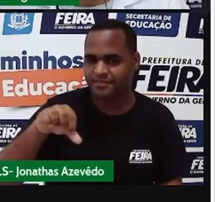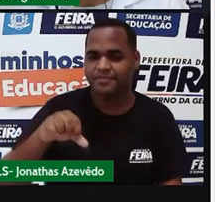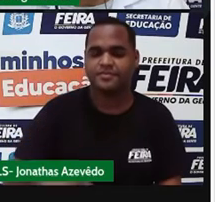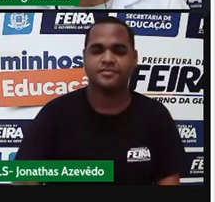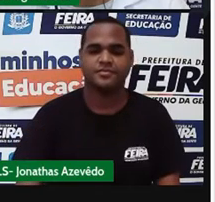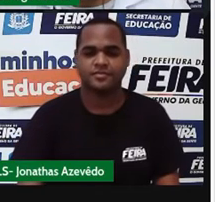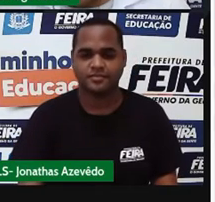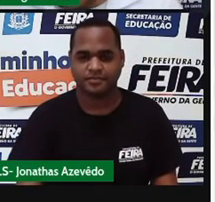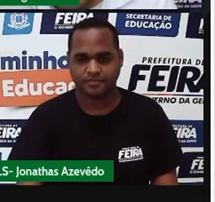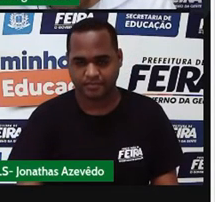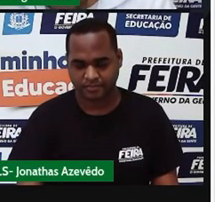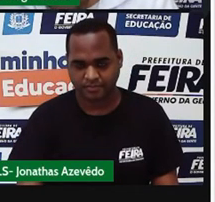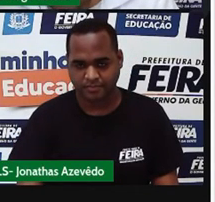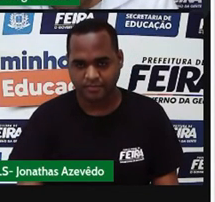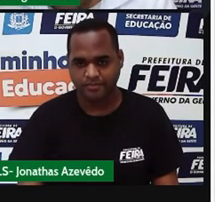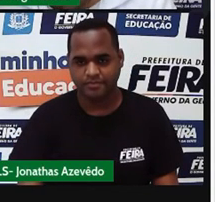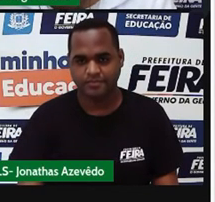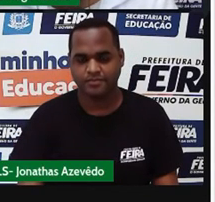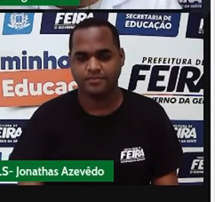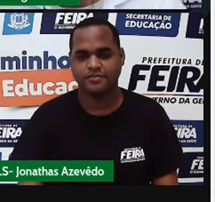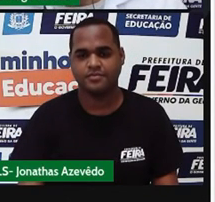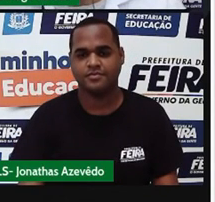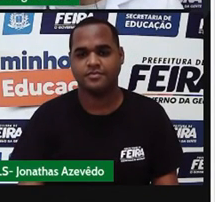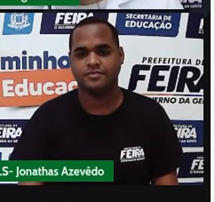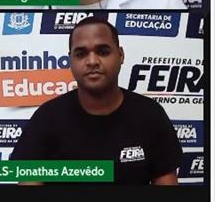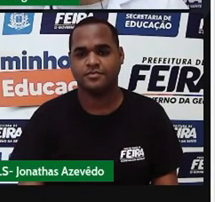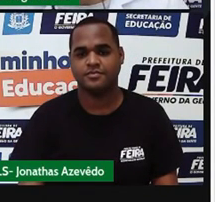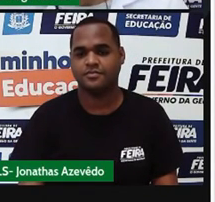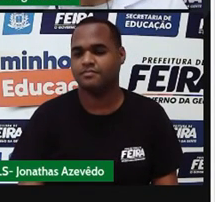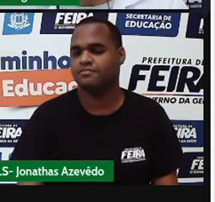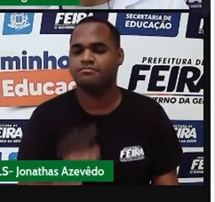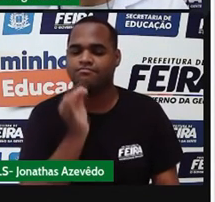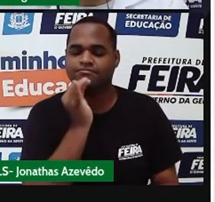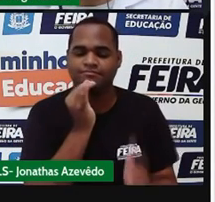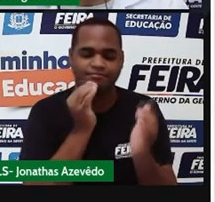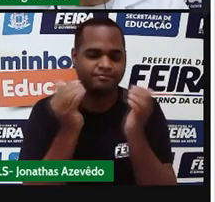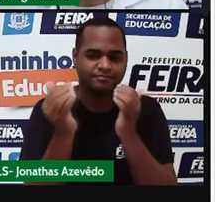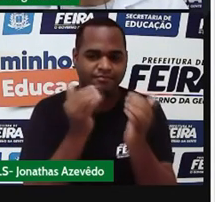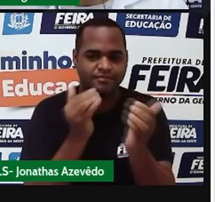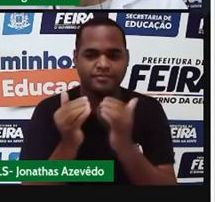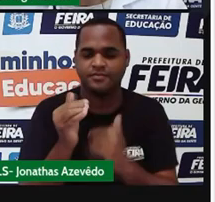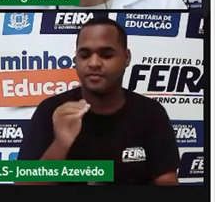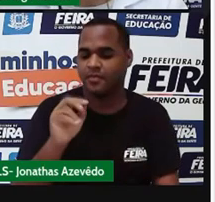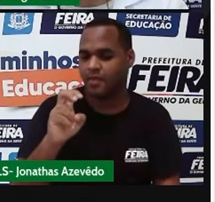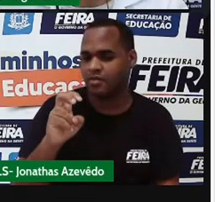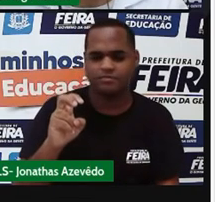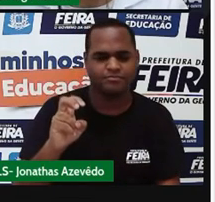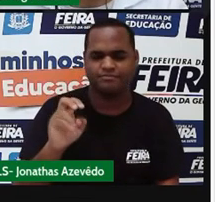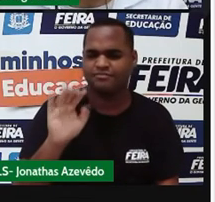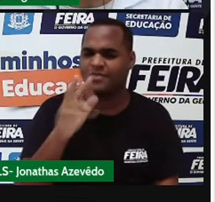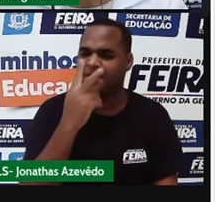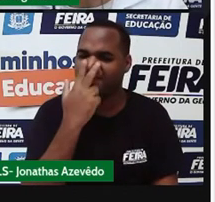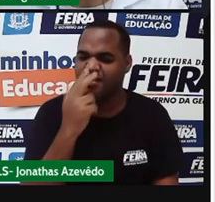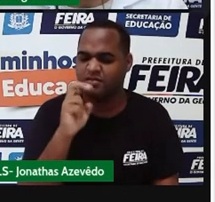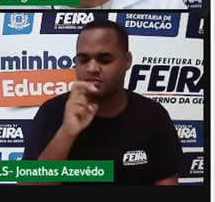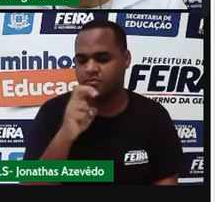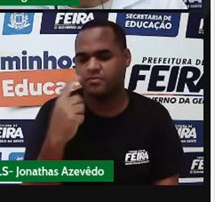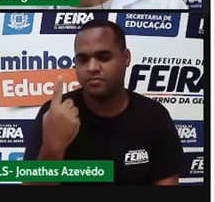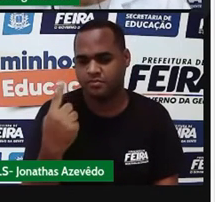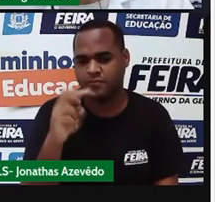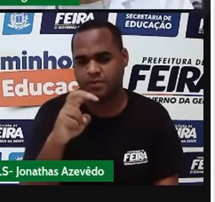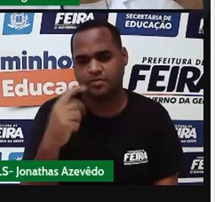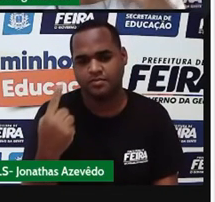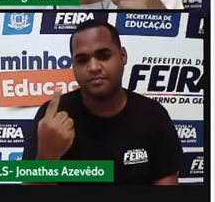um número zero do lado direito do Norte se por exemplo ao invés dos cinco o antes período fosse